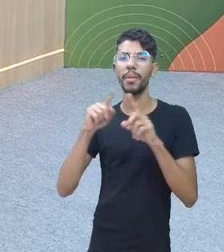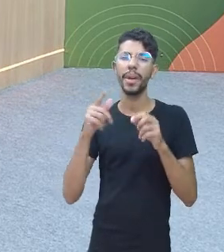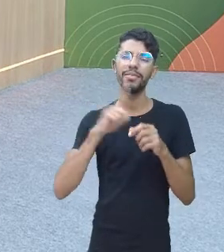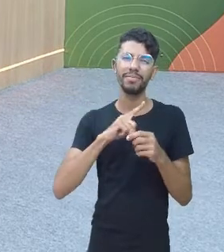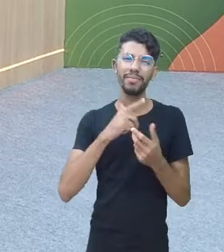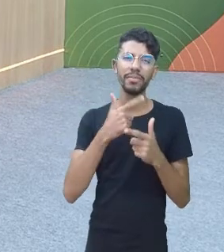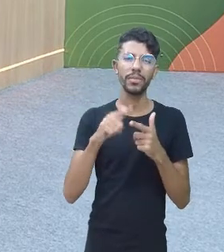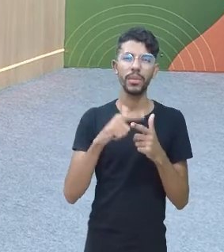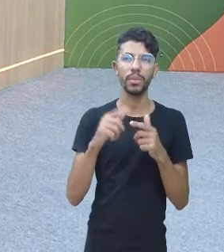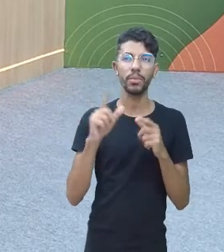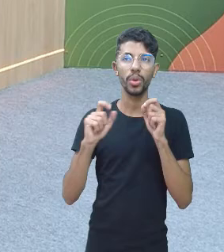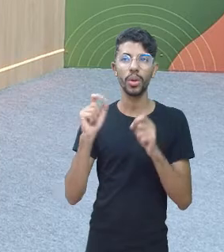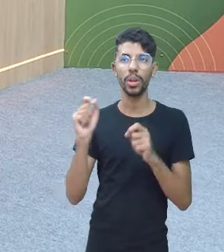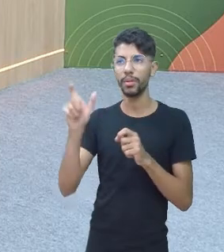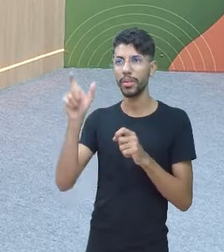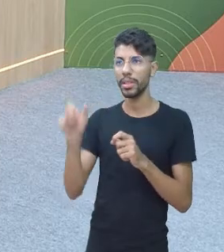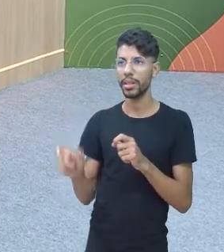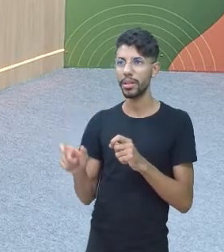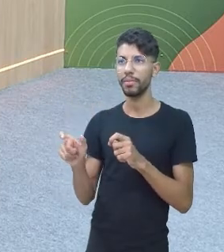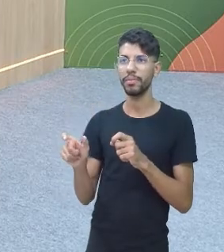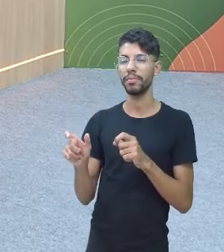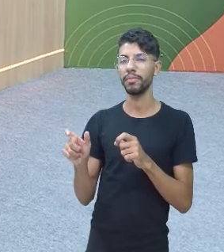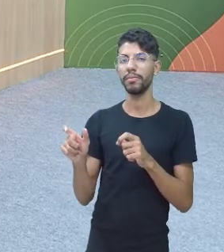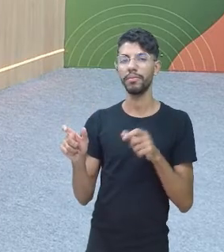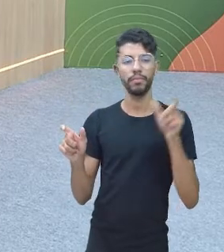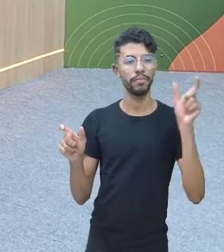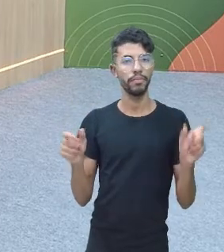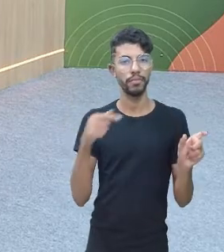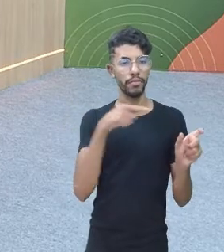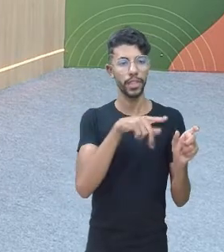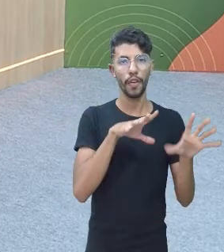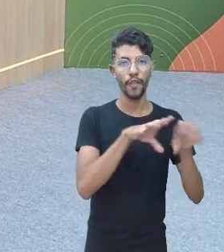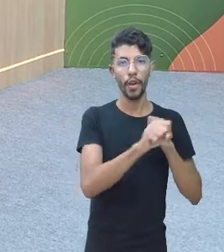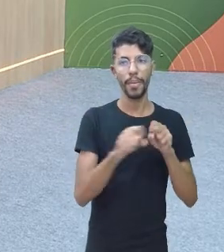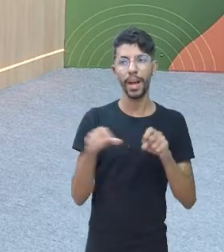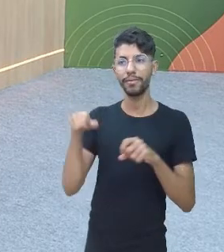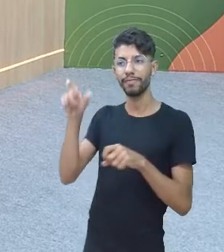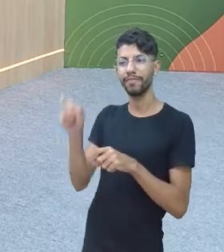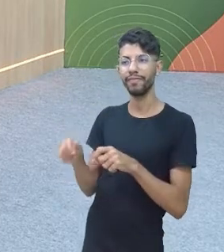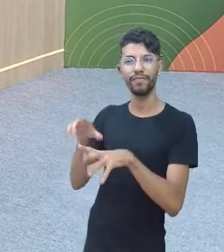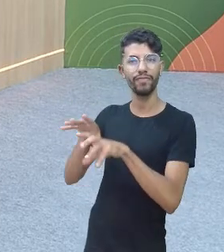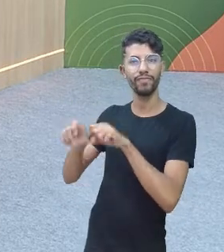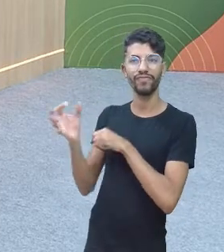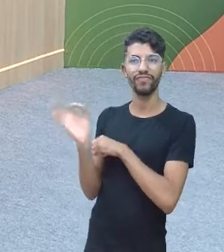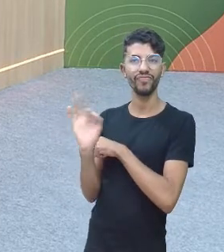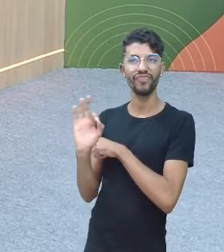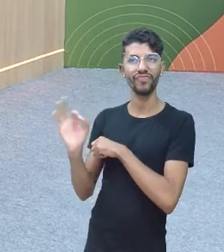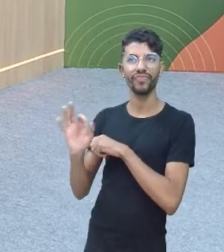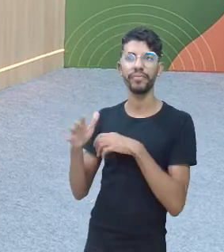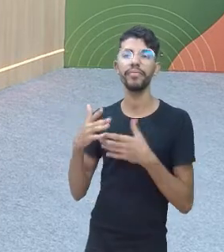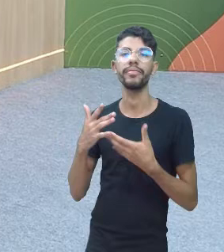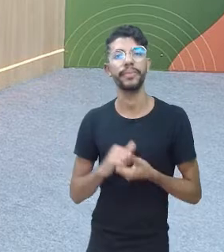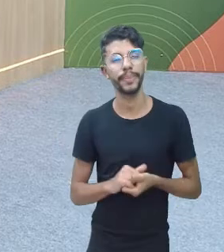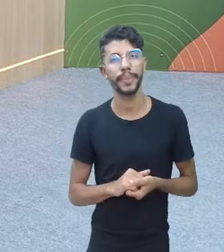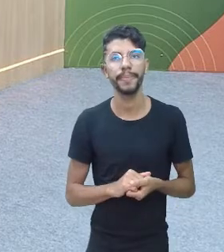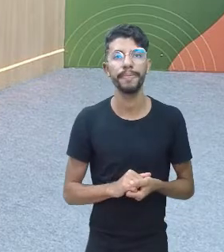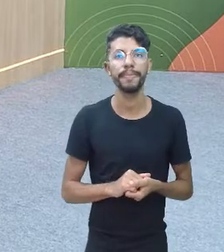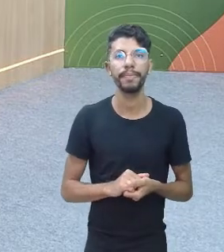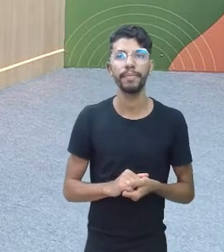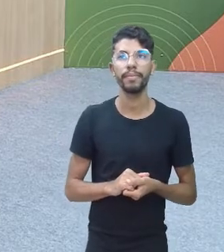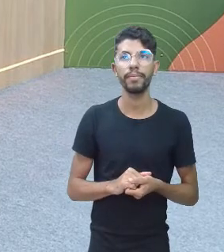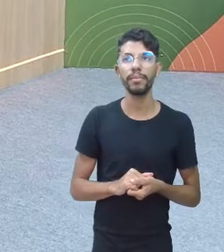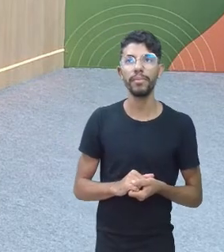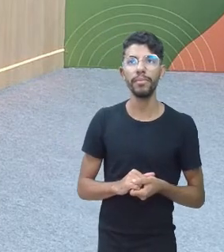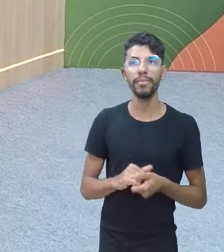problema entre o tutor, que é formado para fazer aquilo, e o tutor que não é formado, não é expert, né?